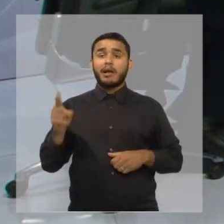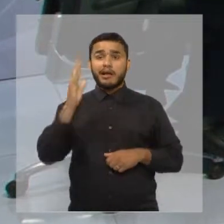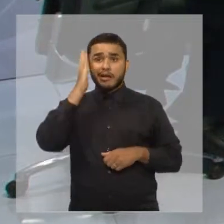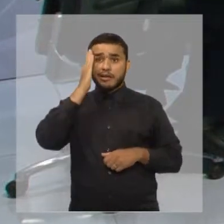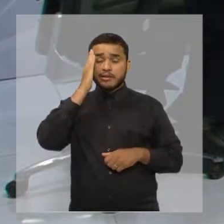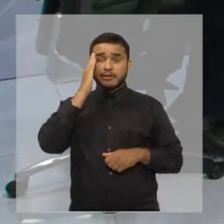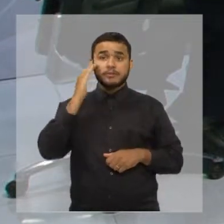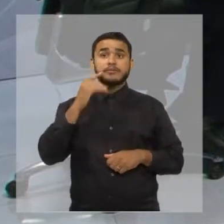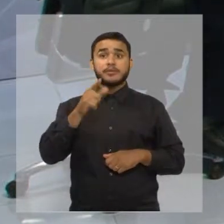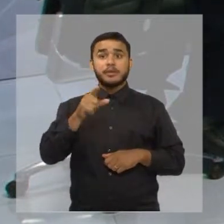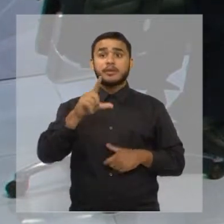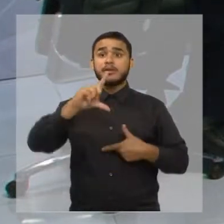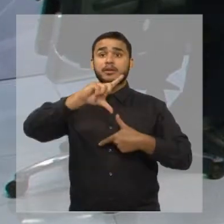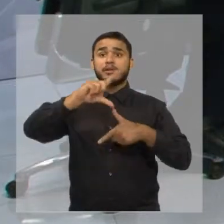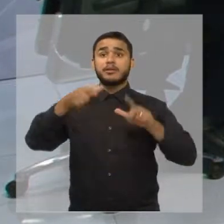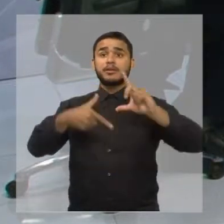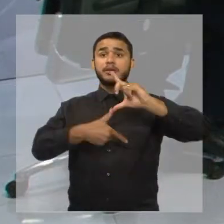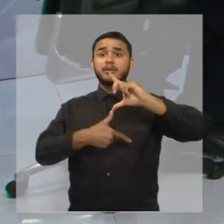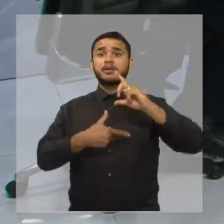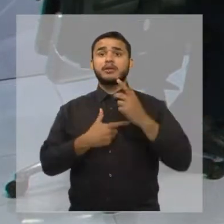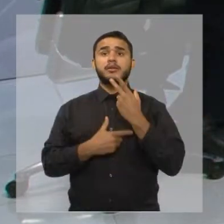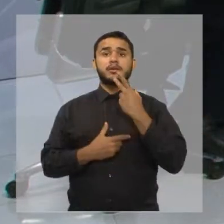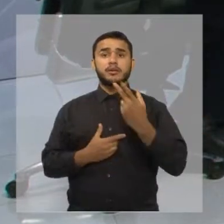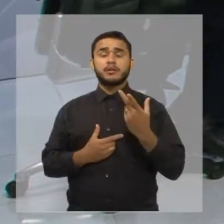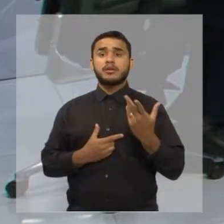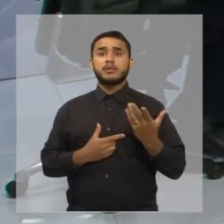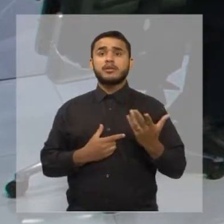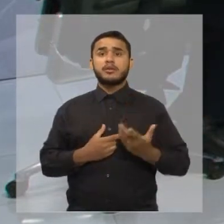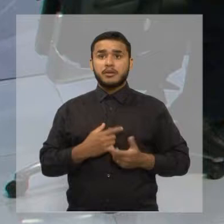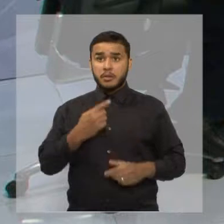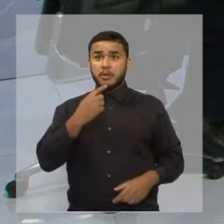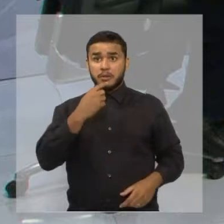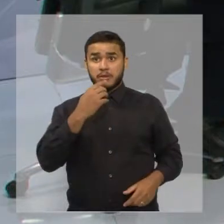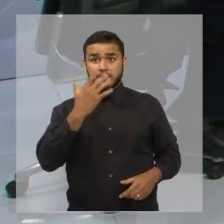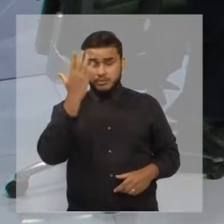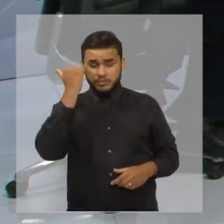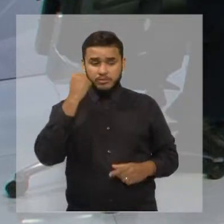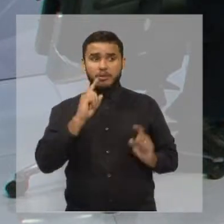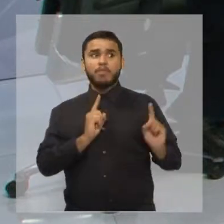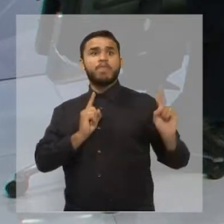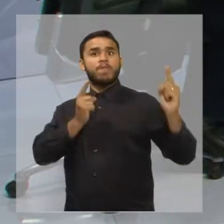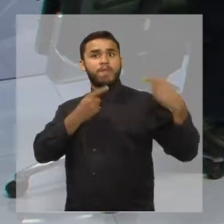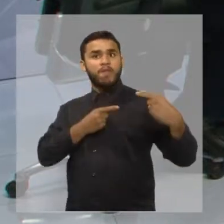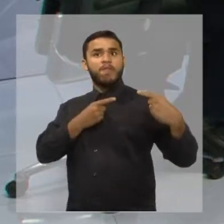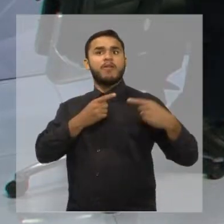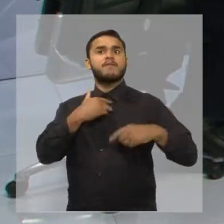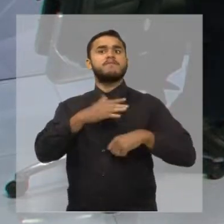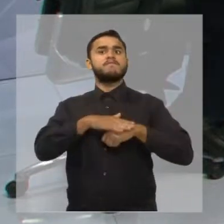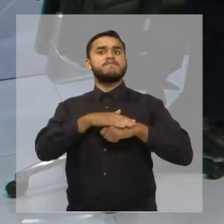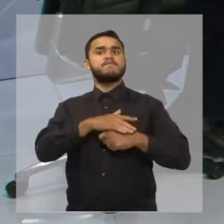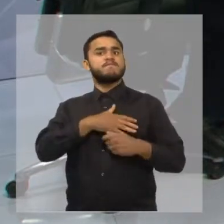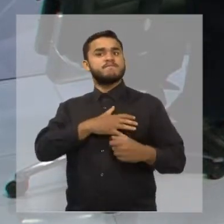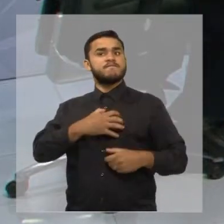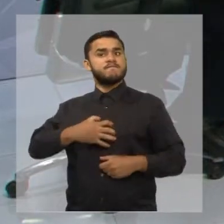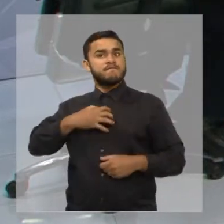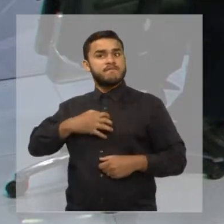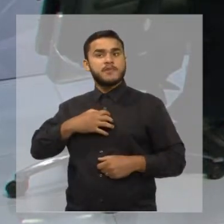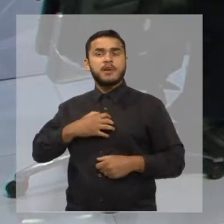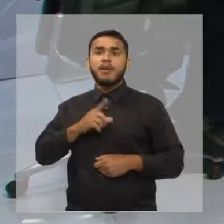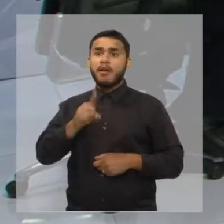no nazismo alemão, que escolhe logo o seu inimigo e aí passa a confrontar. E aí o Nordeste, dentre outros inimigos,